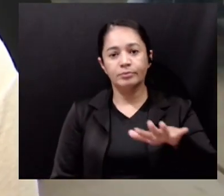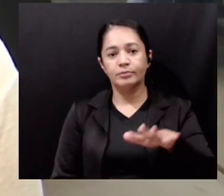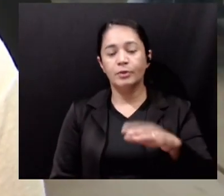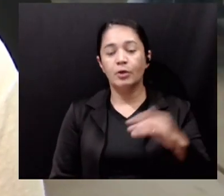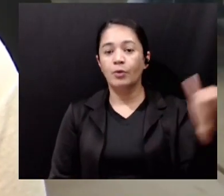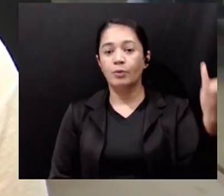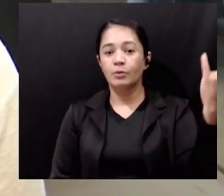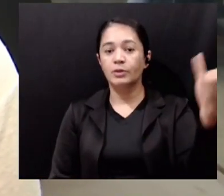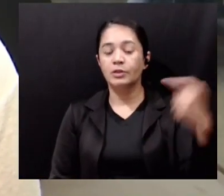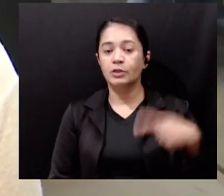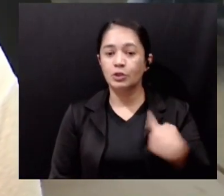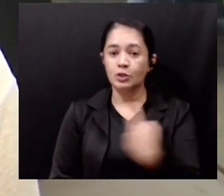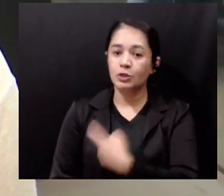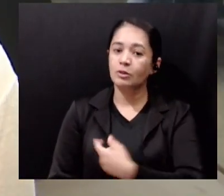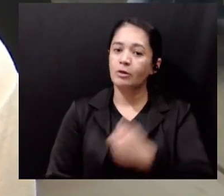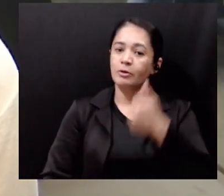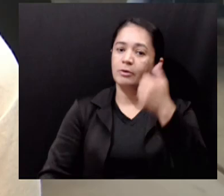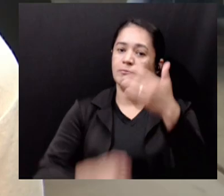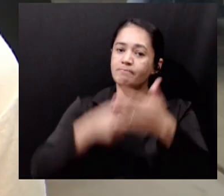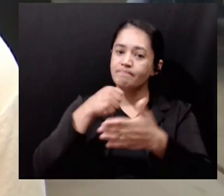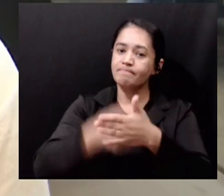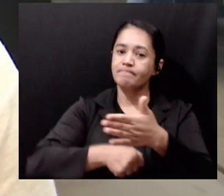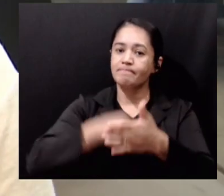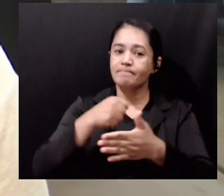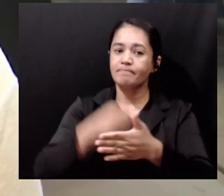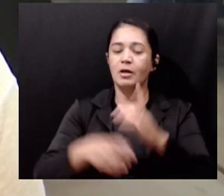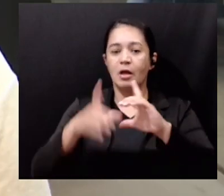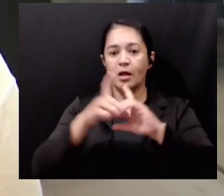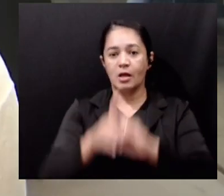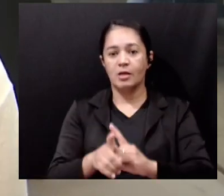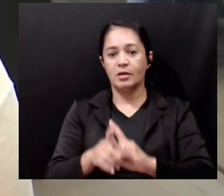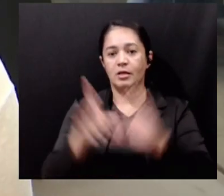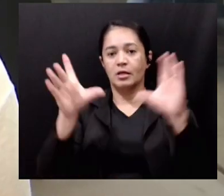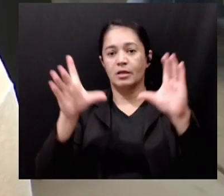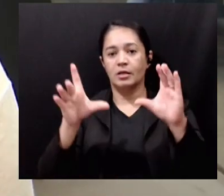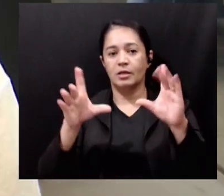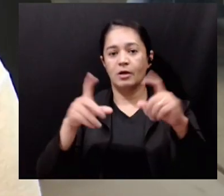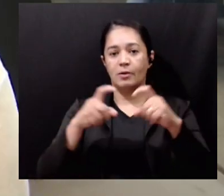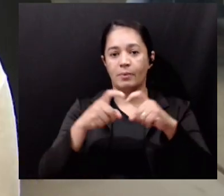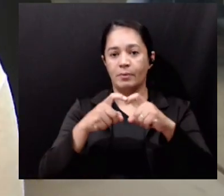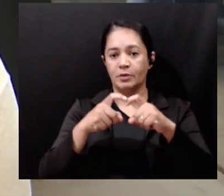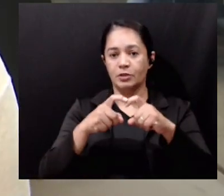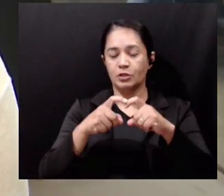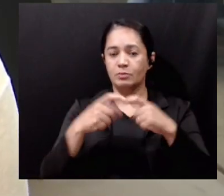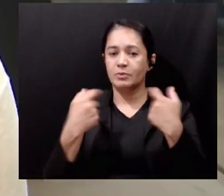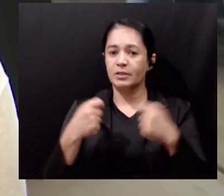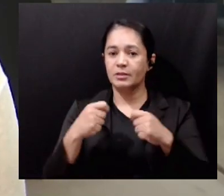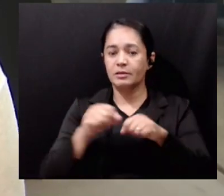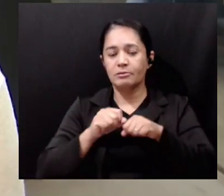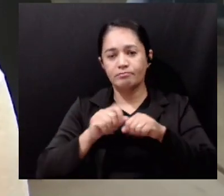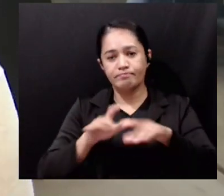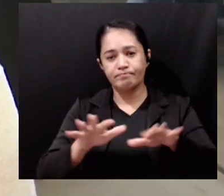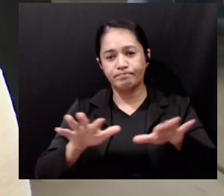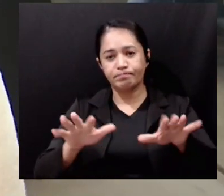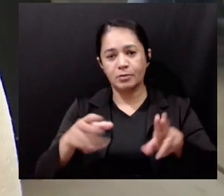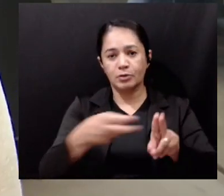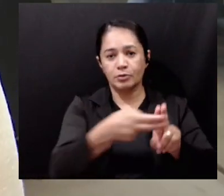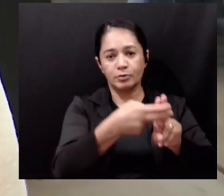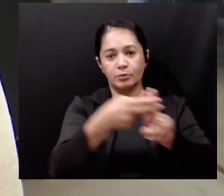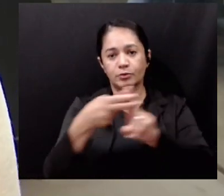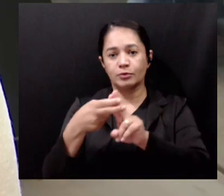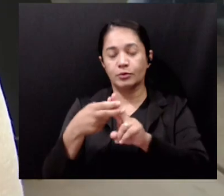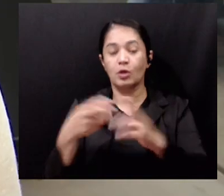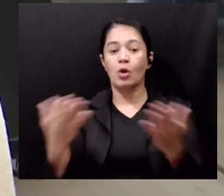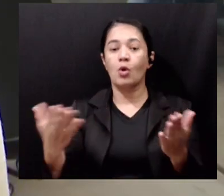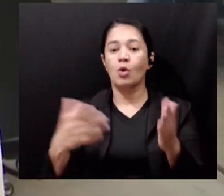pela democratização do acesso ao medicamento, né, que ele chegue em toda a rede pública. Hoje a gente tem uma legislação estadual que